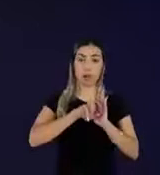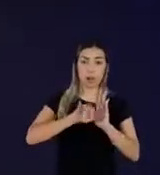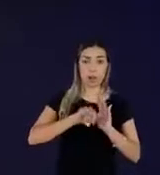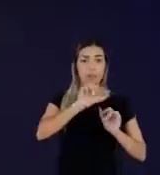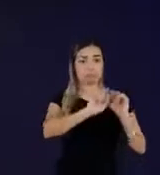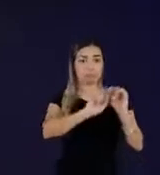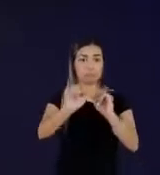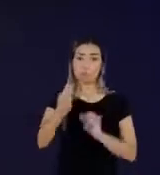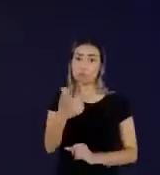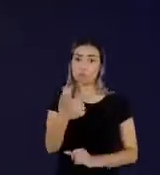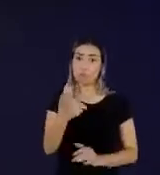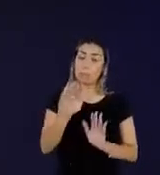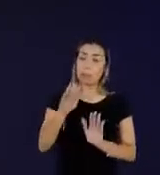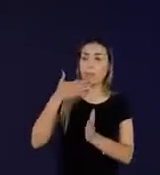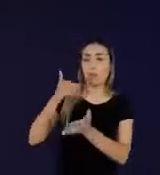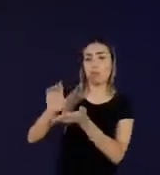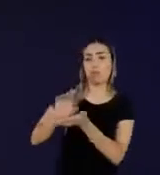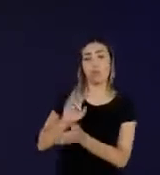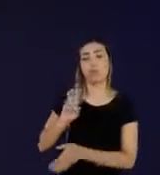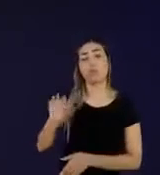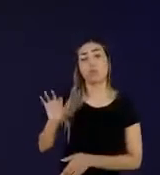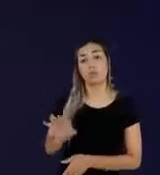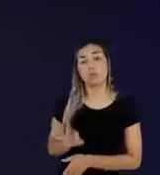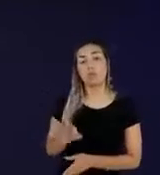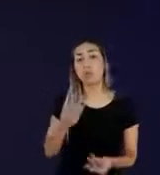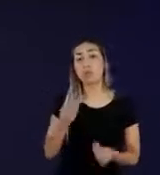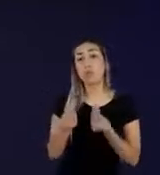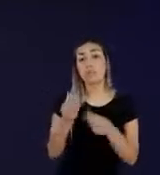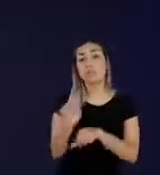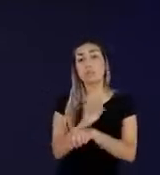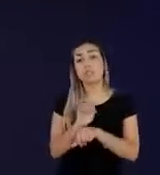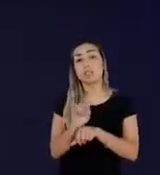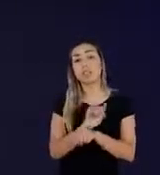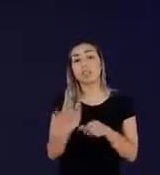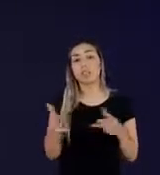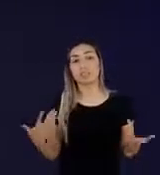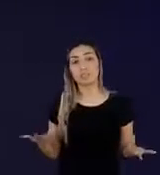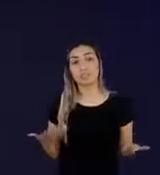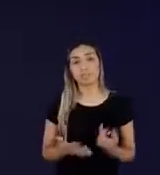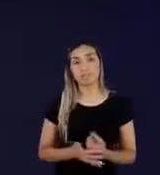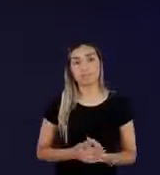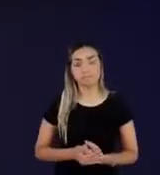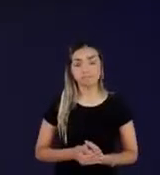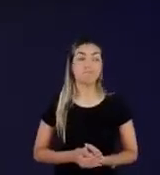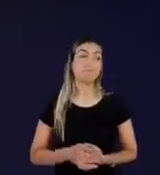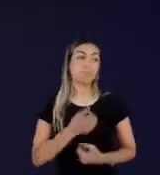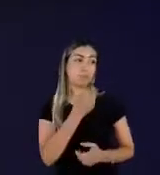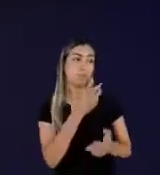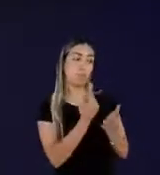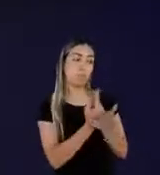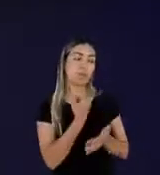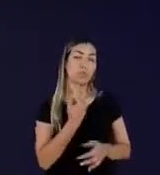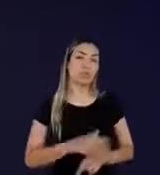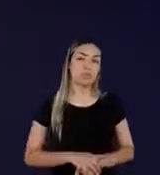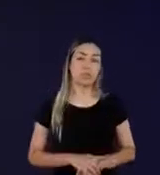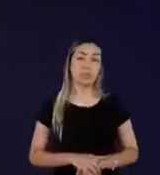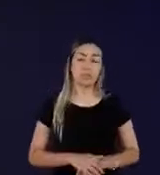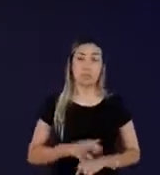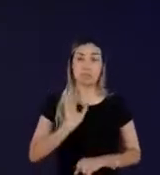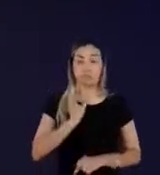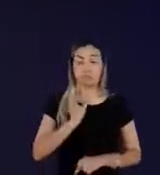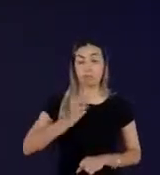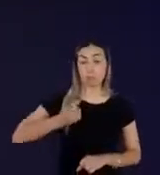isso. Como contornar isso, Carmen? Boa pergunta, Roberto. Realmente inovar